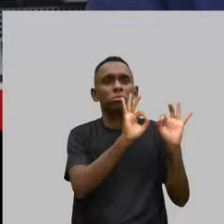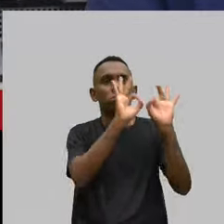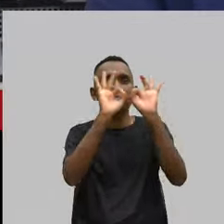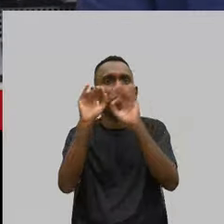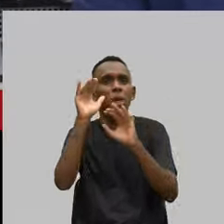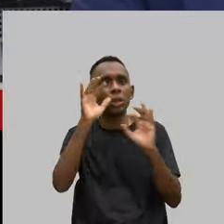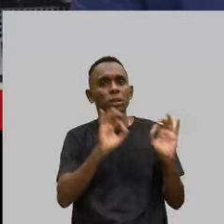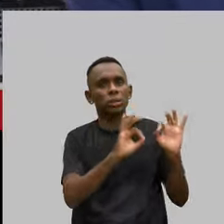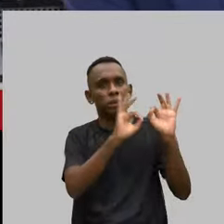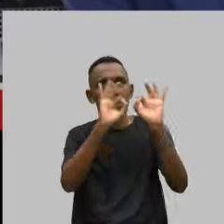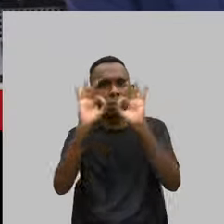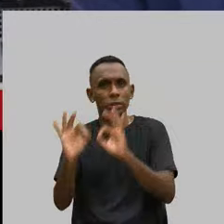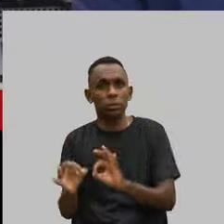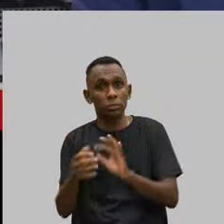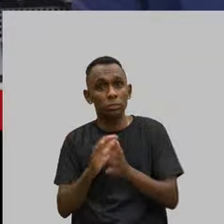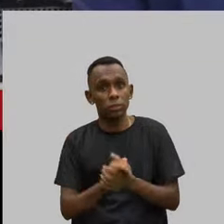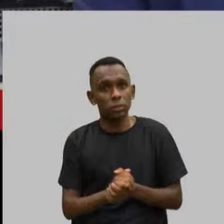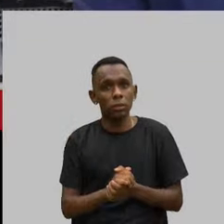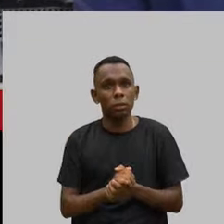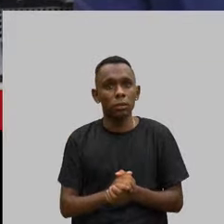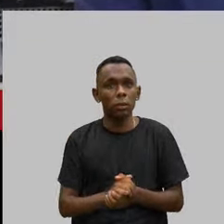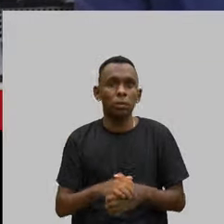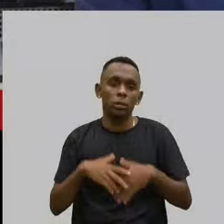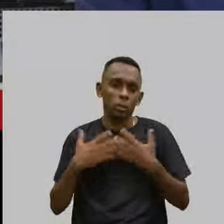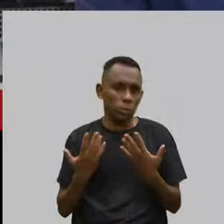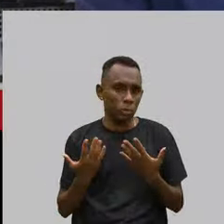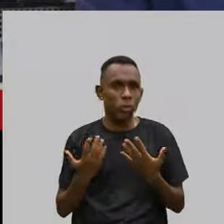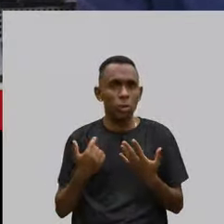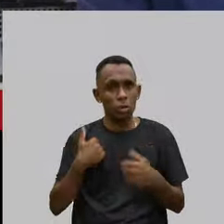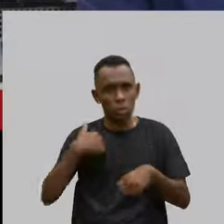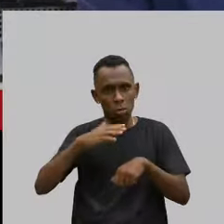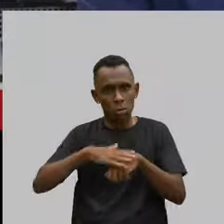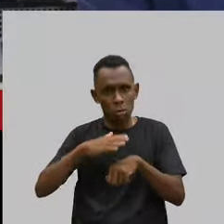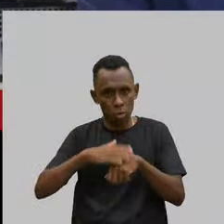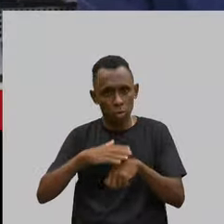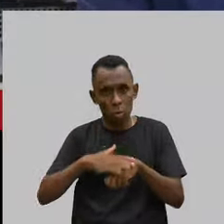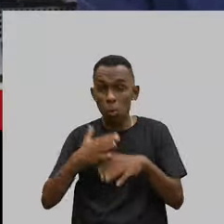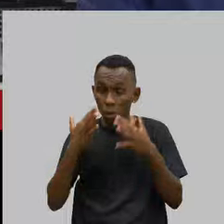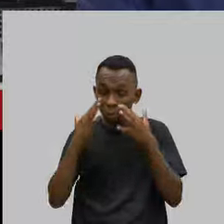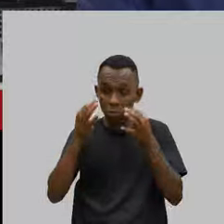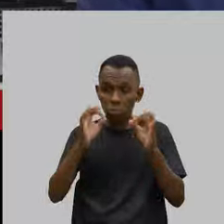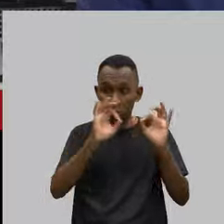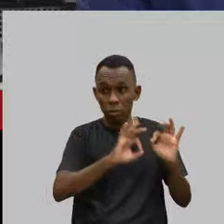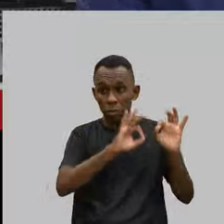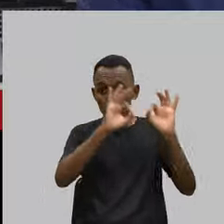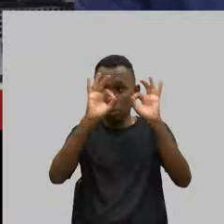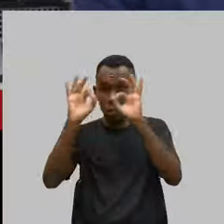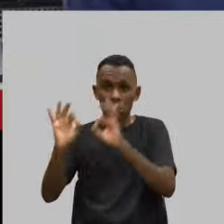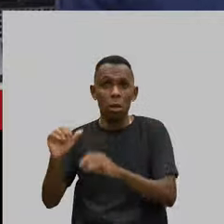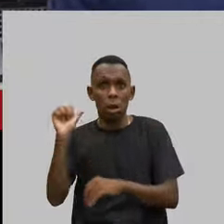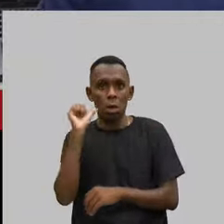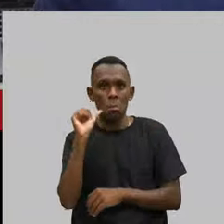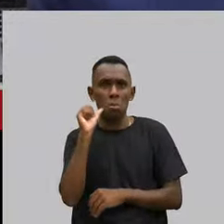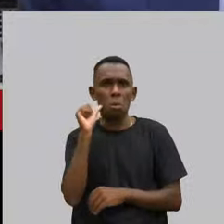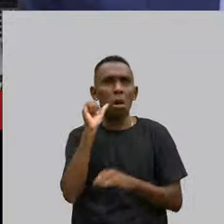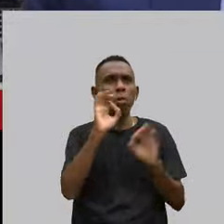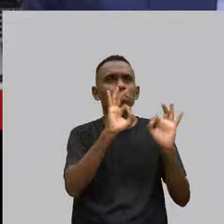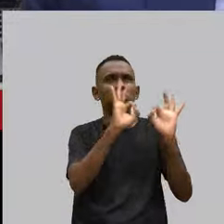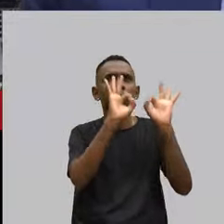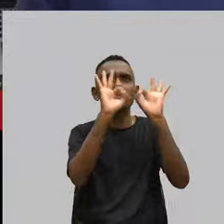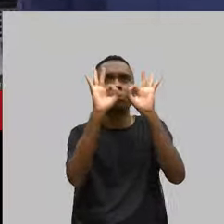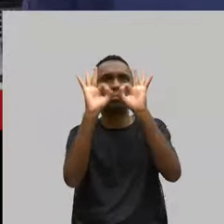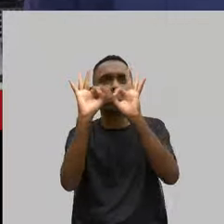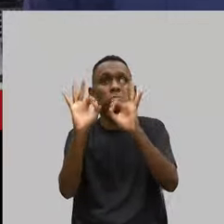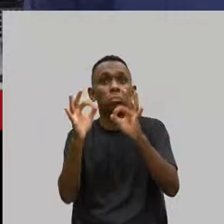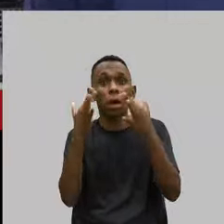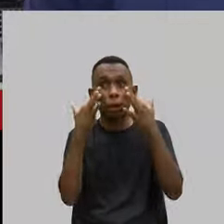prestação de contas do secretário então quero dizer ao senhor que eu atentamente até porque mulher tem uma capacidade enorme de prestar atenção maior do